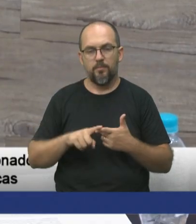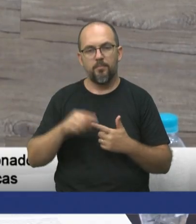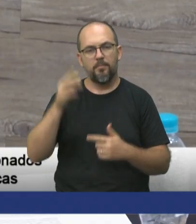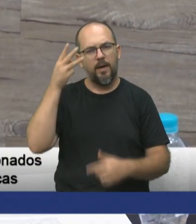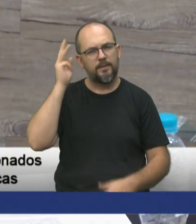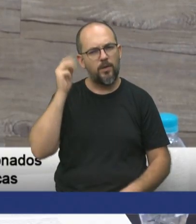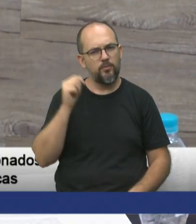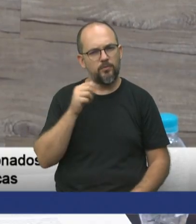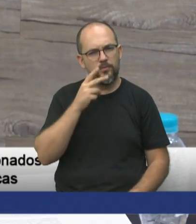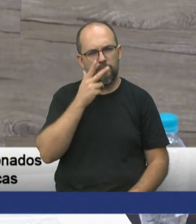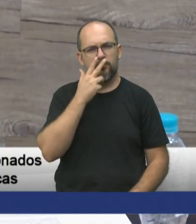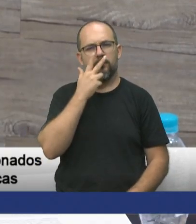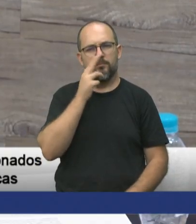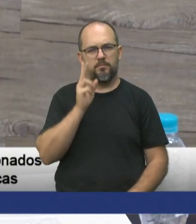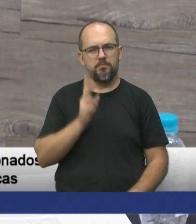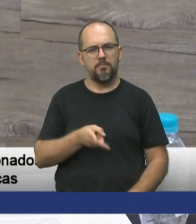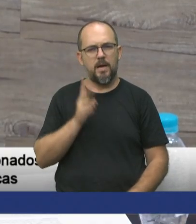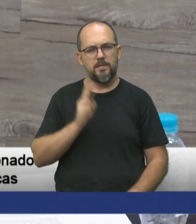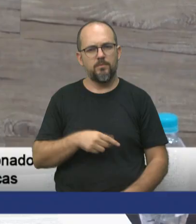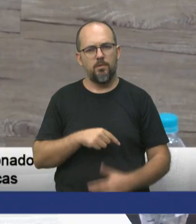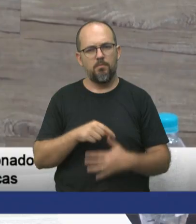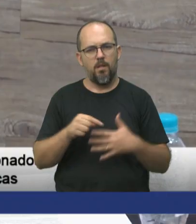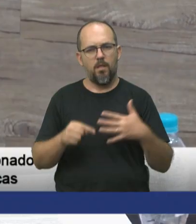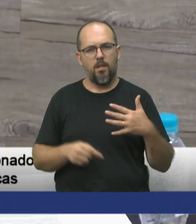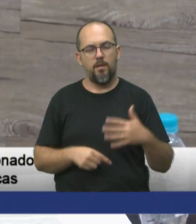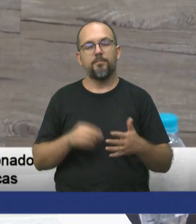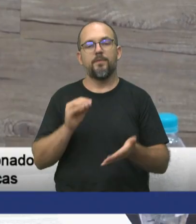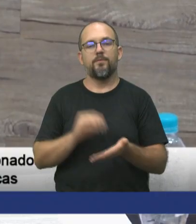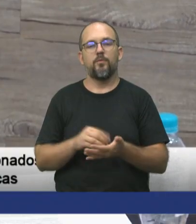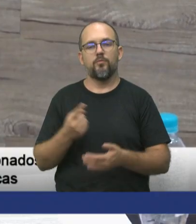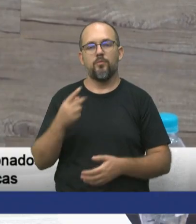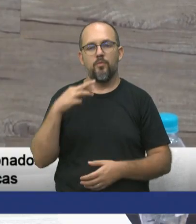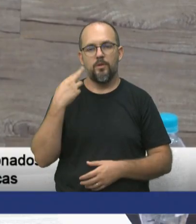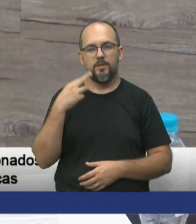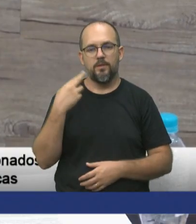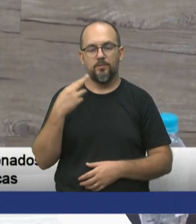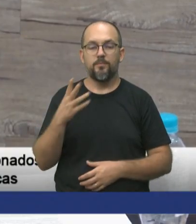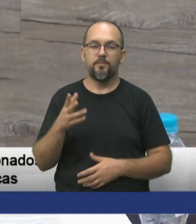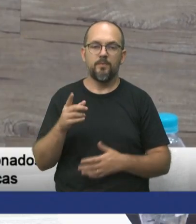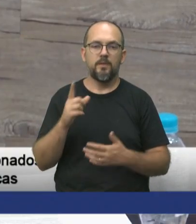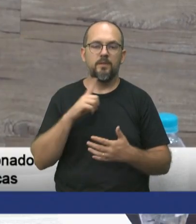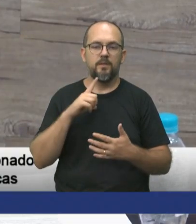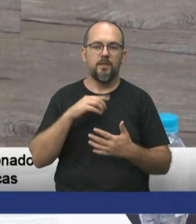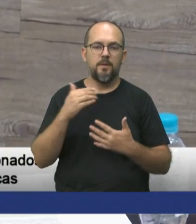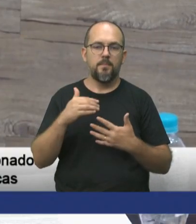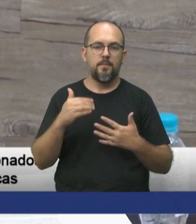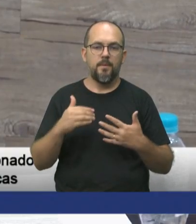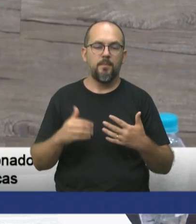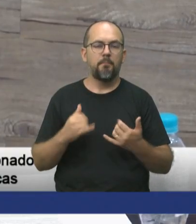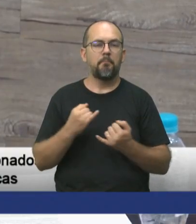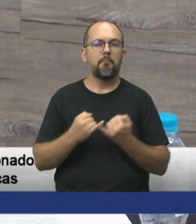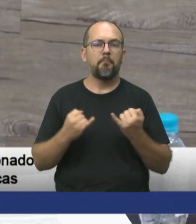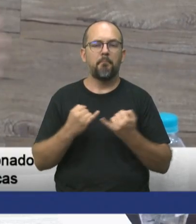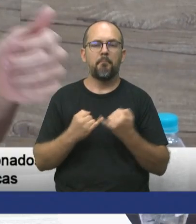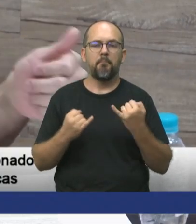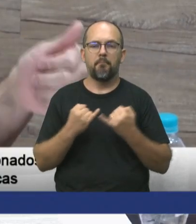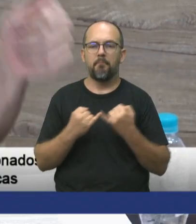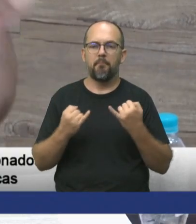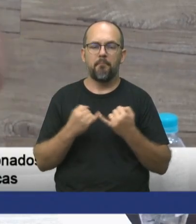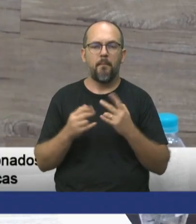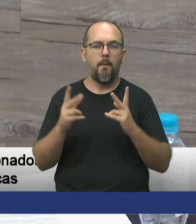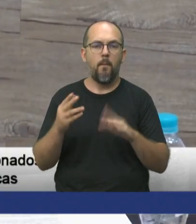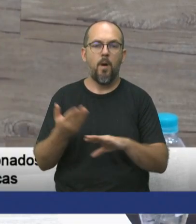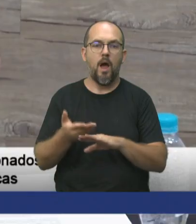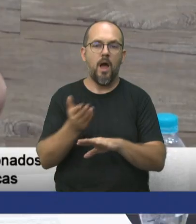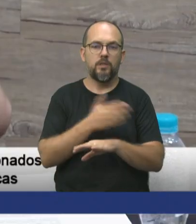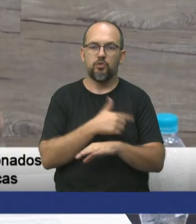Parece que são os mesmos. Então a gente tem, faltou o Rodrigo aqui. Então nós temos aqui uma proposição muito parecida. Quando a gente ainda não